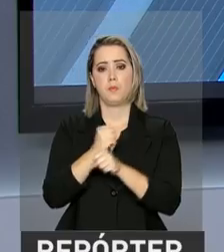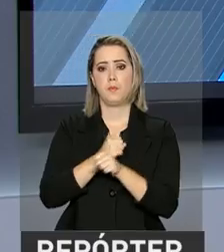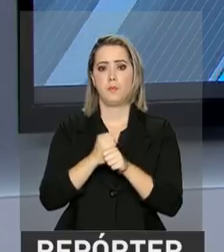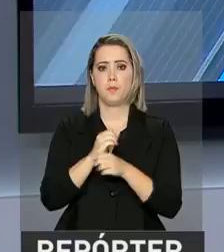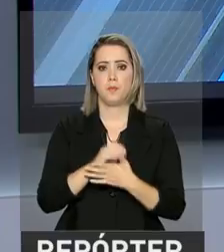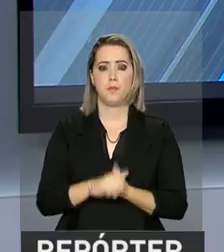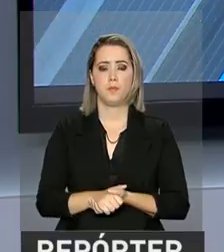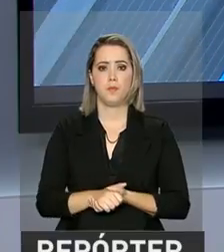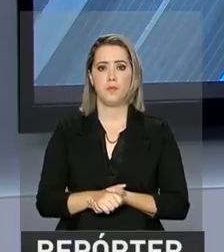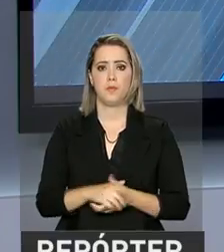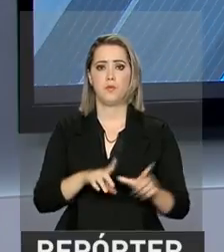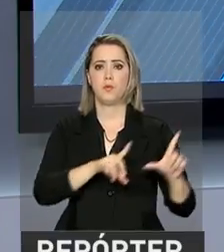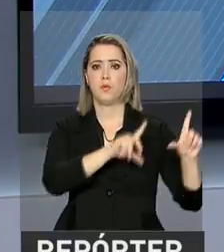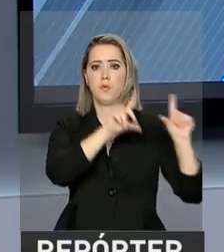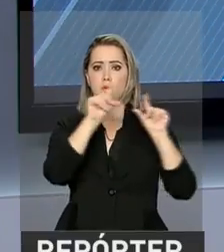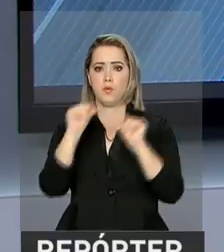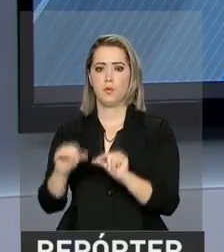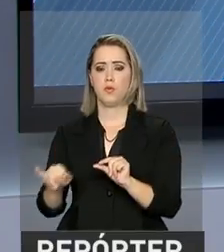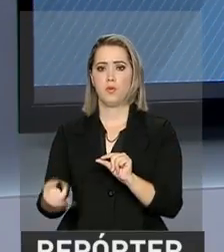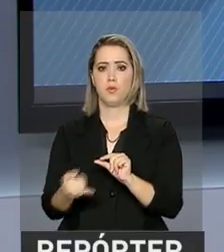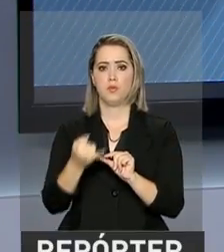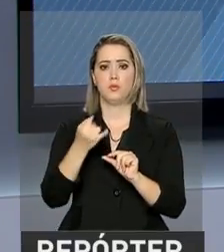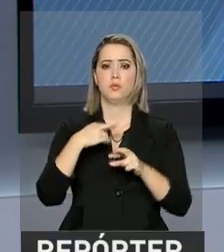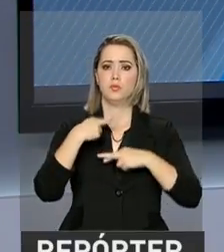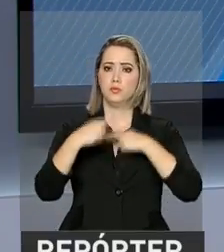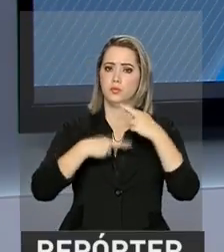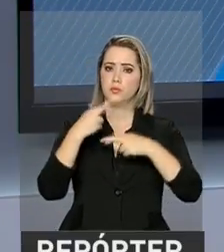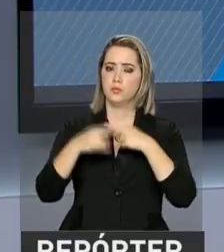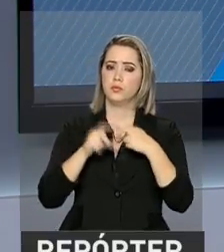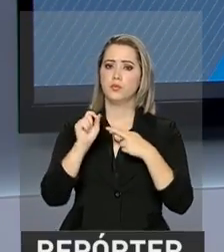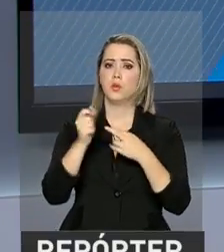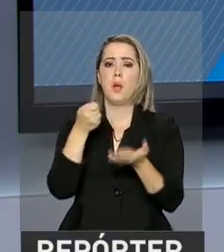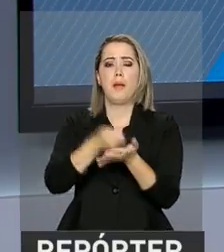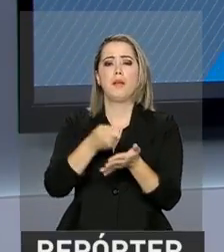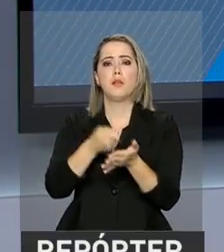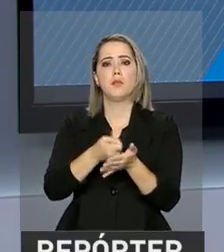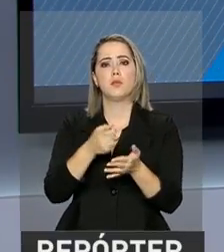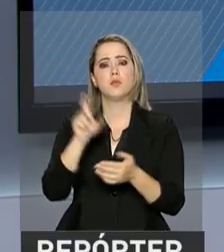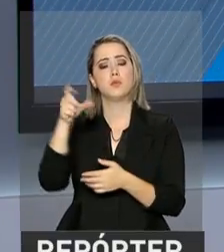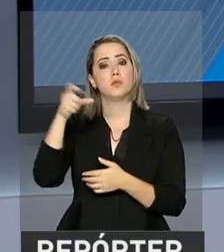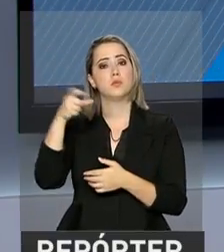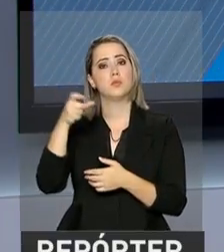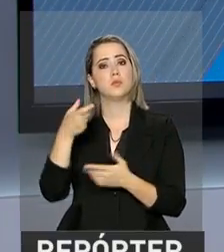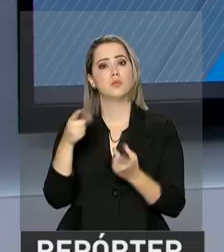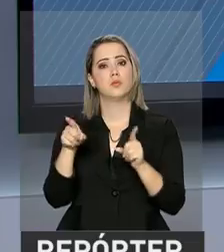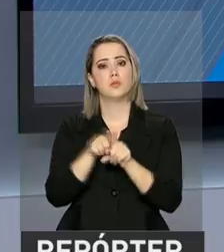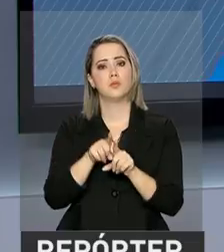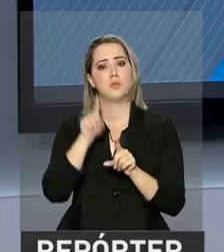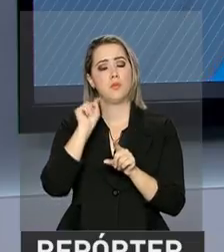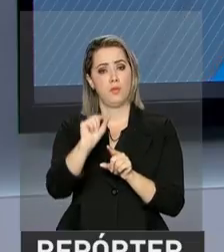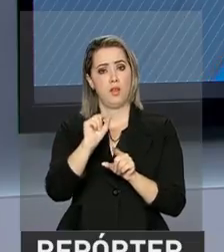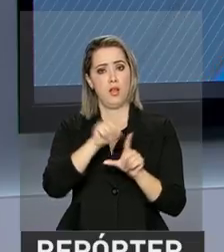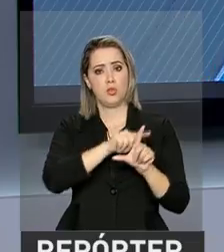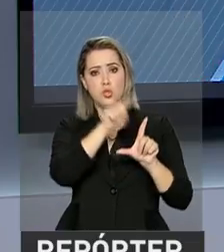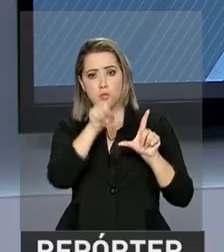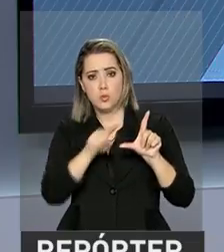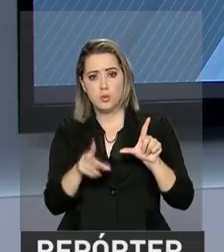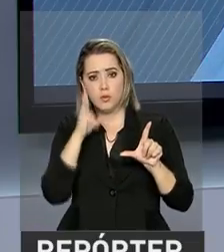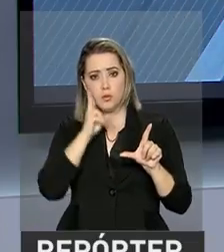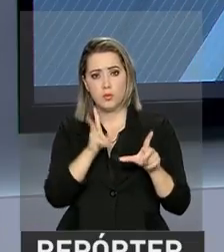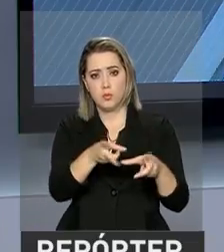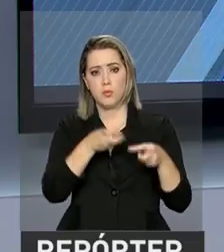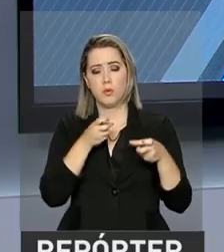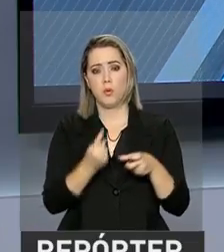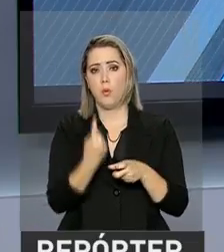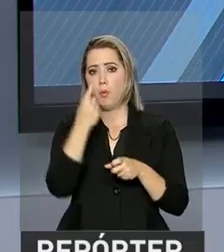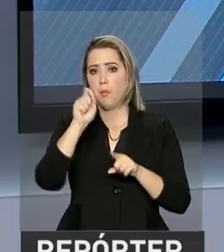caíram pela metade os juros do rotativo aquele pagamento mínimo do cartão de crédito a queda foi verificada um